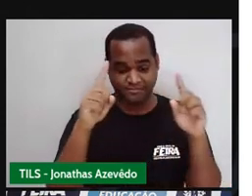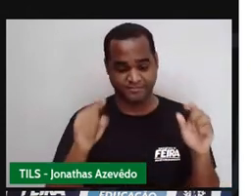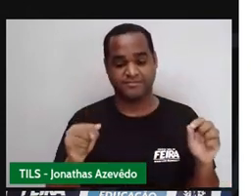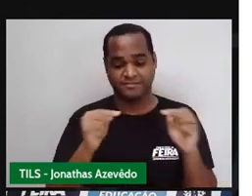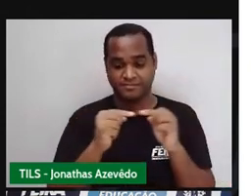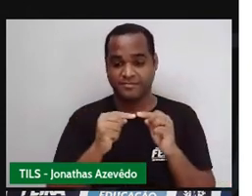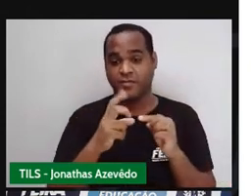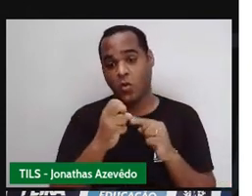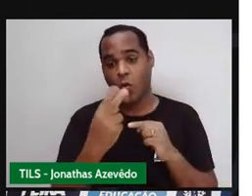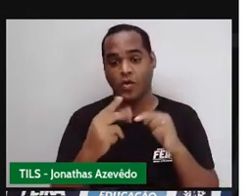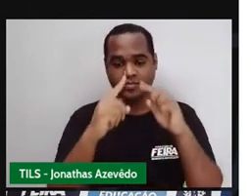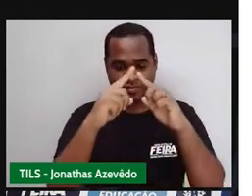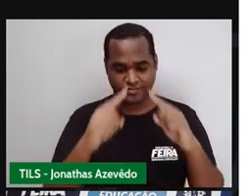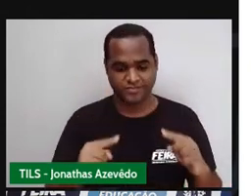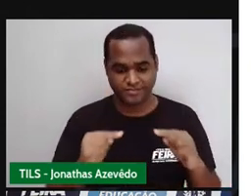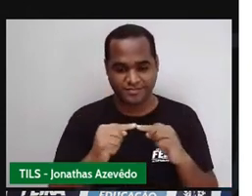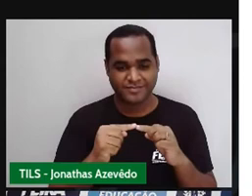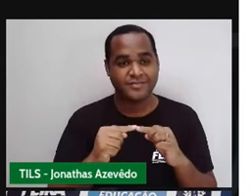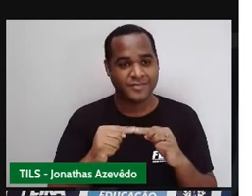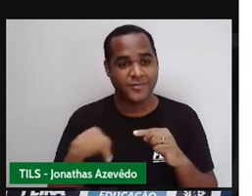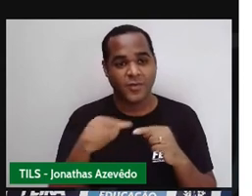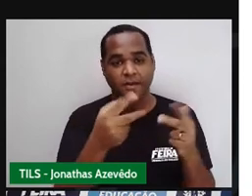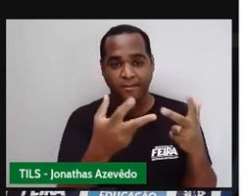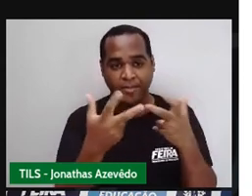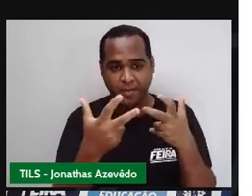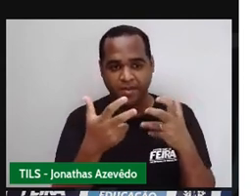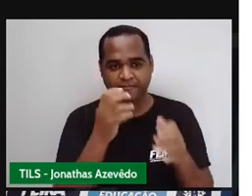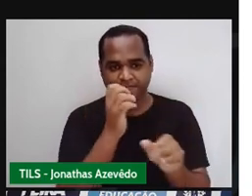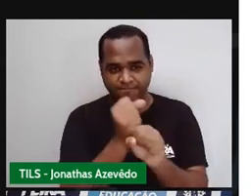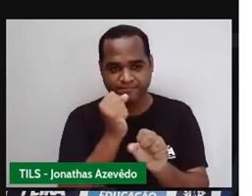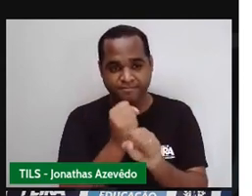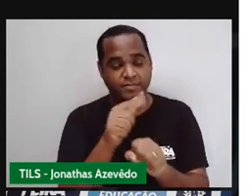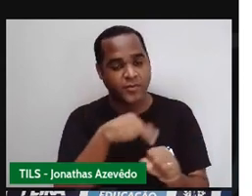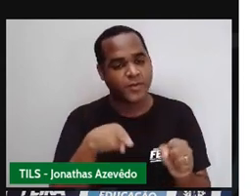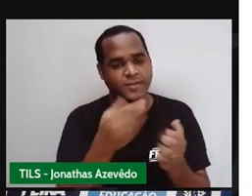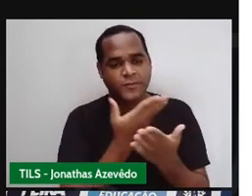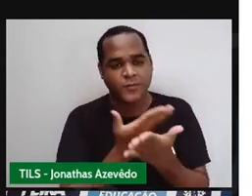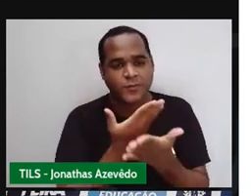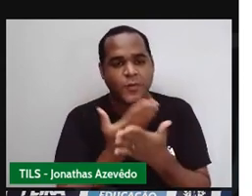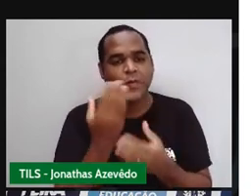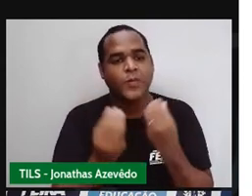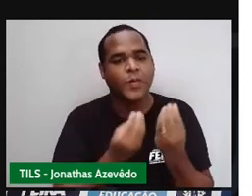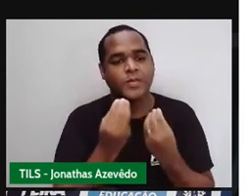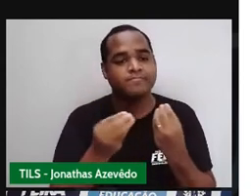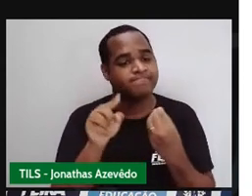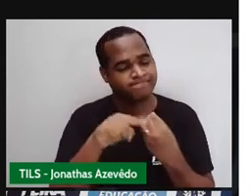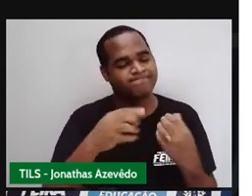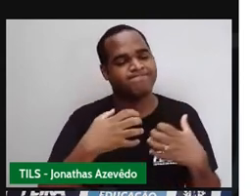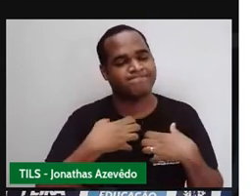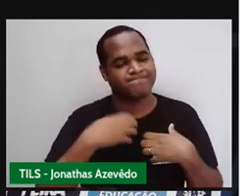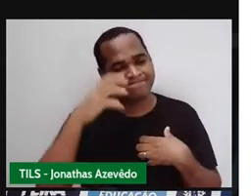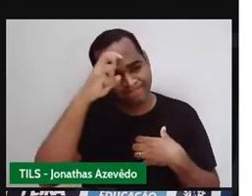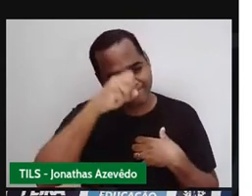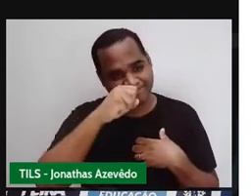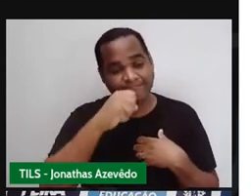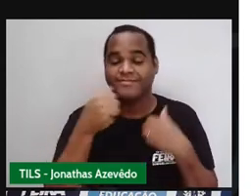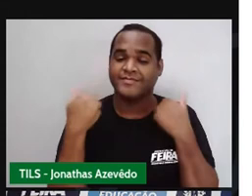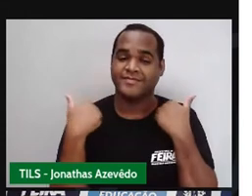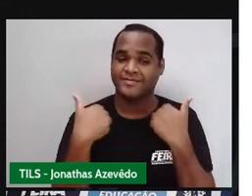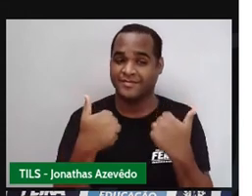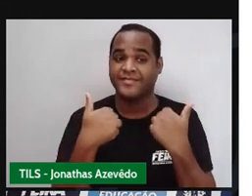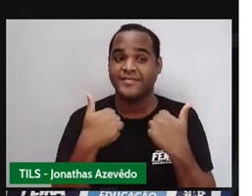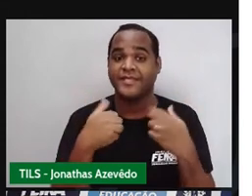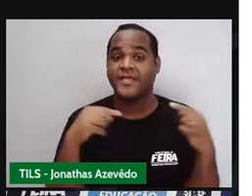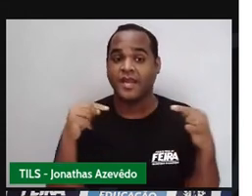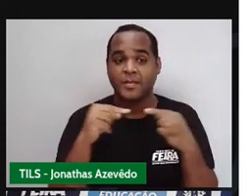ou triângulos para que esse conteúdo que a gente dobrou possa fazer um pouco mais de sentido Tá bom então é isso